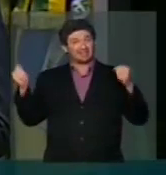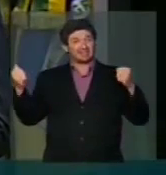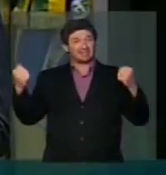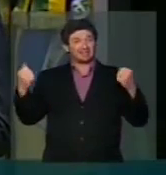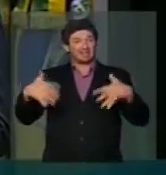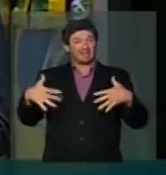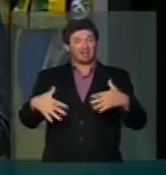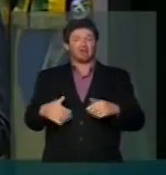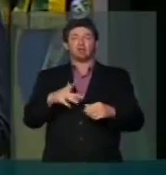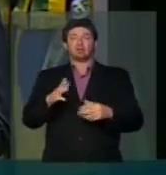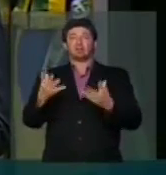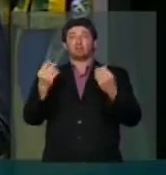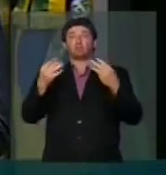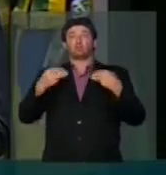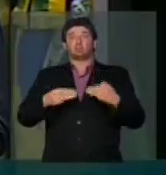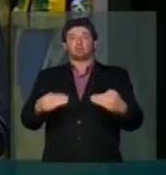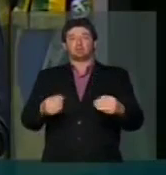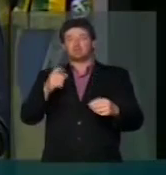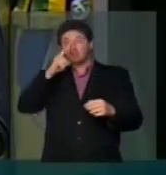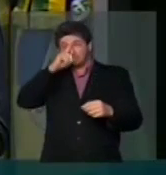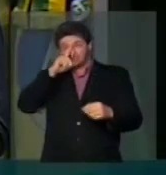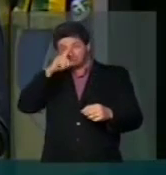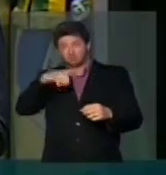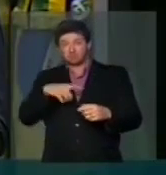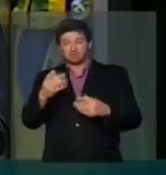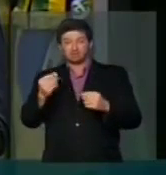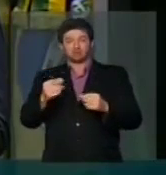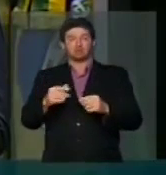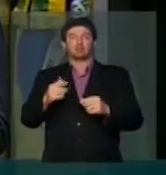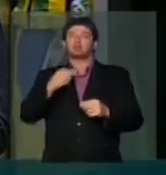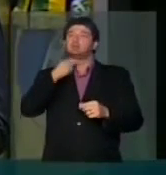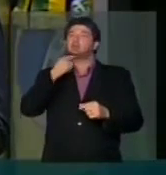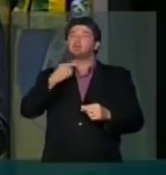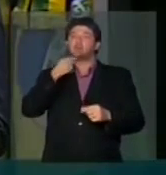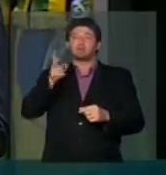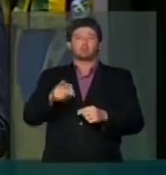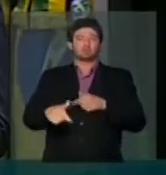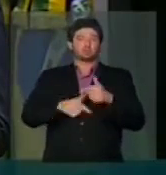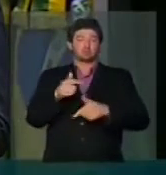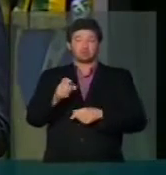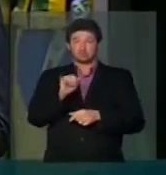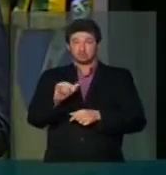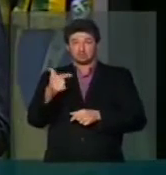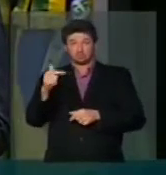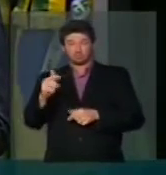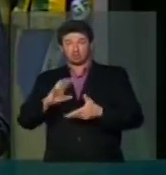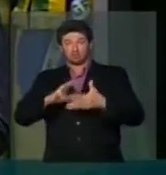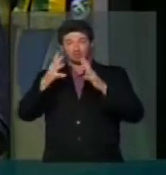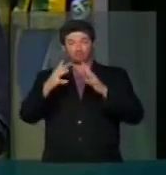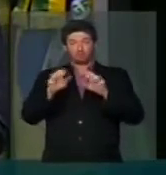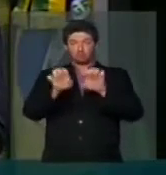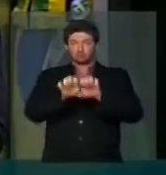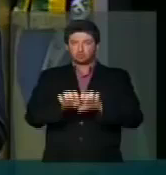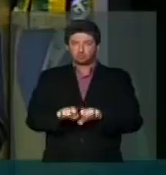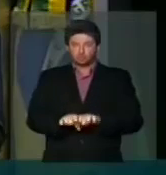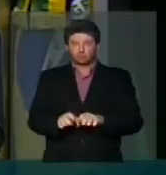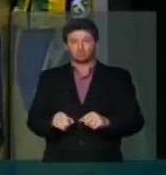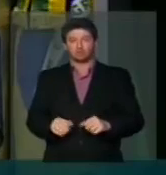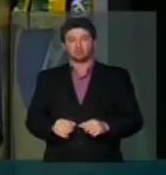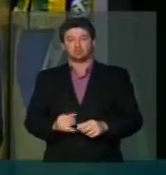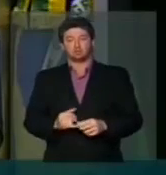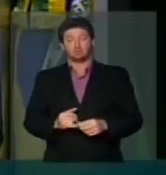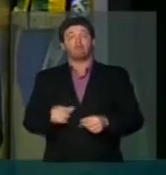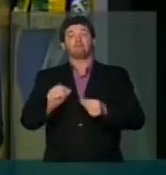excesso de pastas, que havia riscos de ficar cada vez mais inoperante se não ocorressem reformas estruturais.